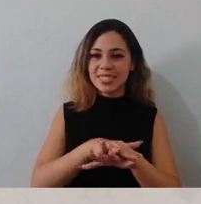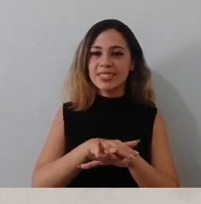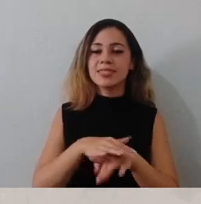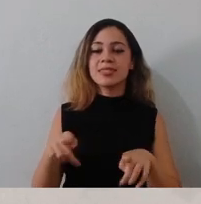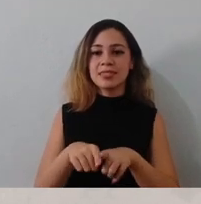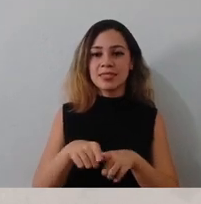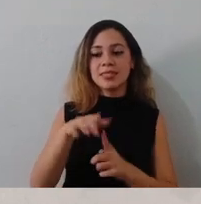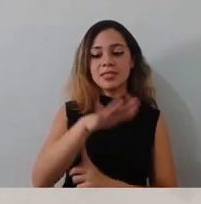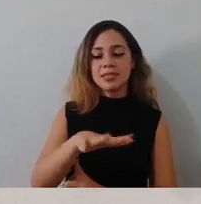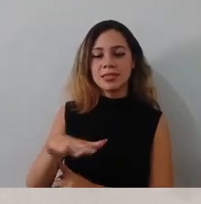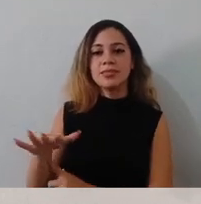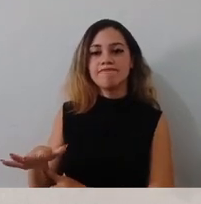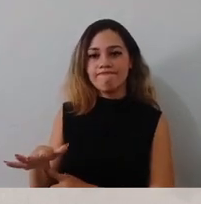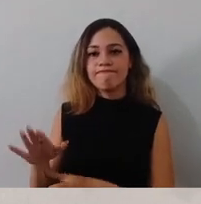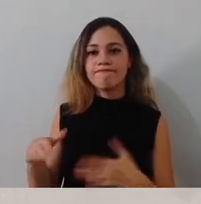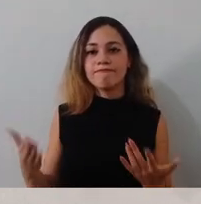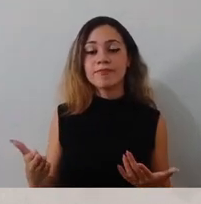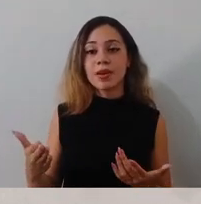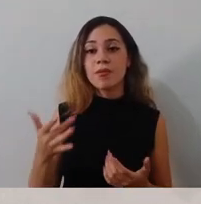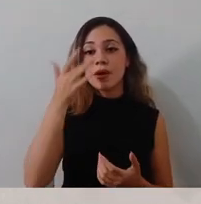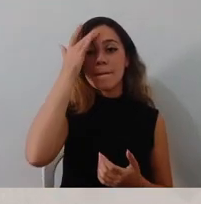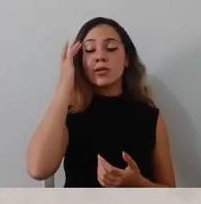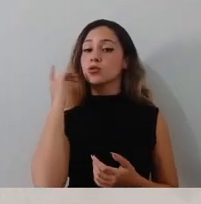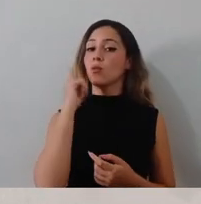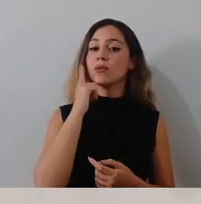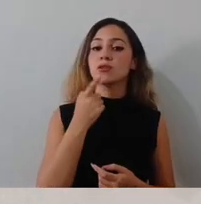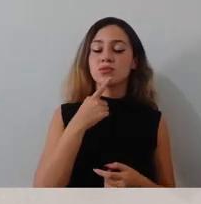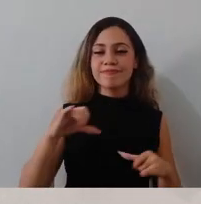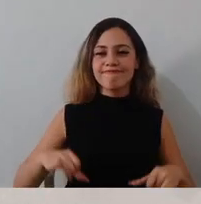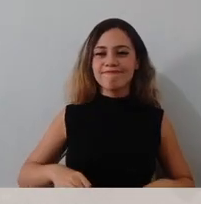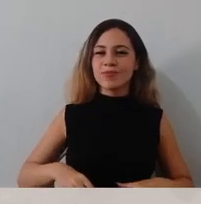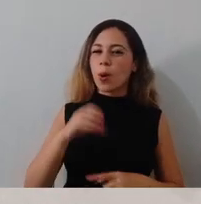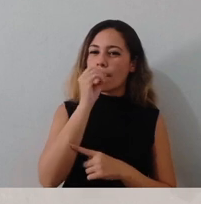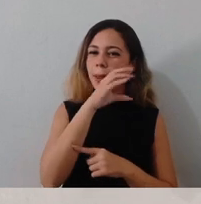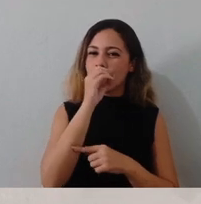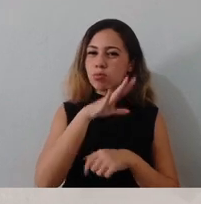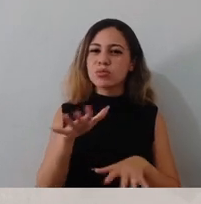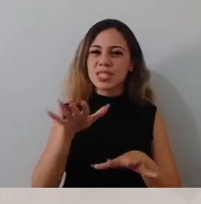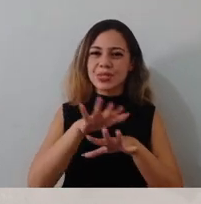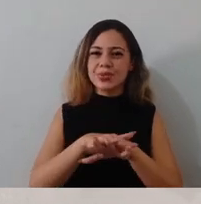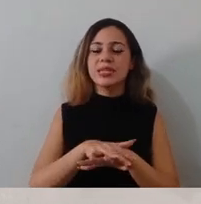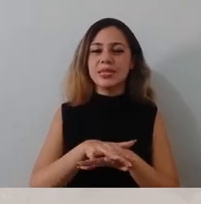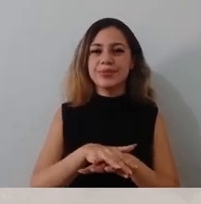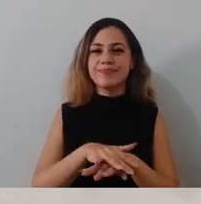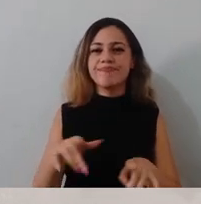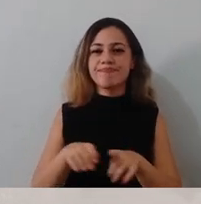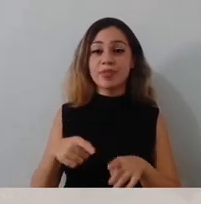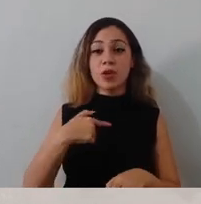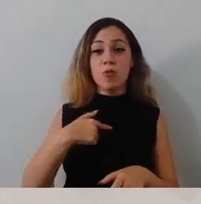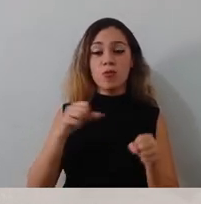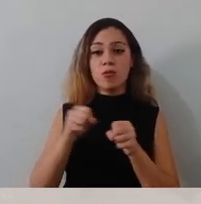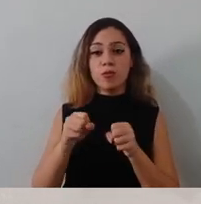sexual, quanto as crianças. O índice de crianças surdas que sofrem violência sexual, né? E eu